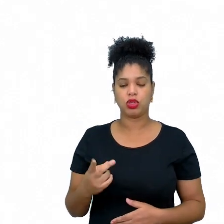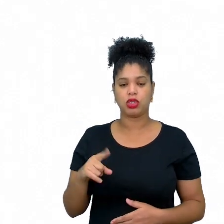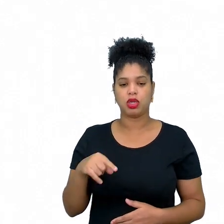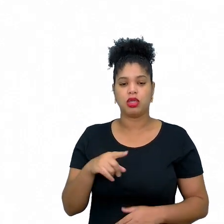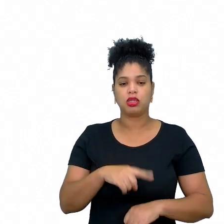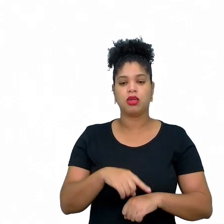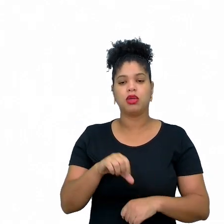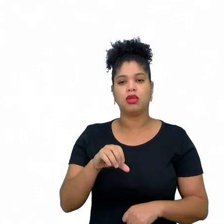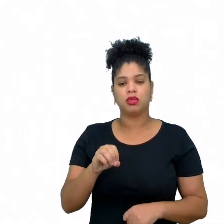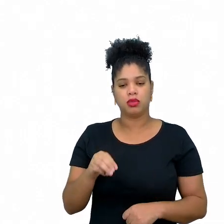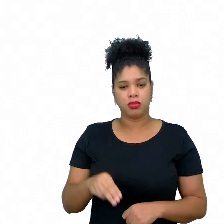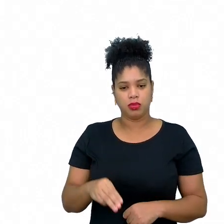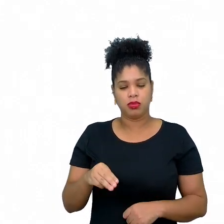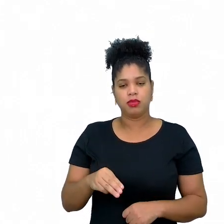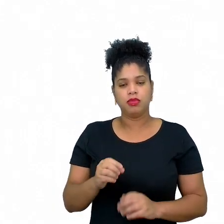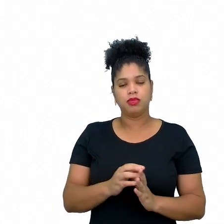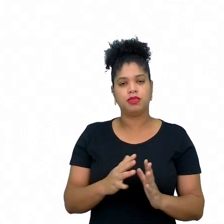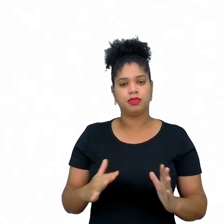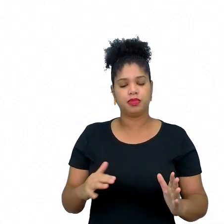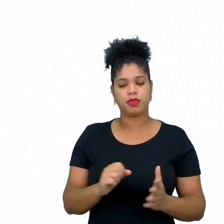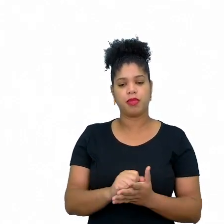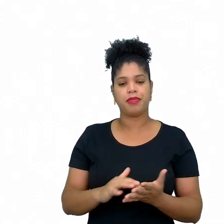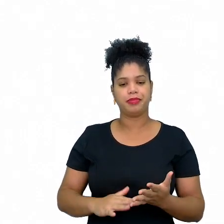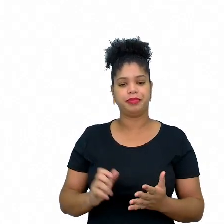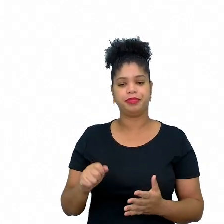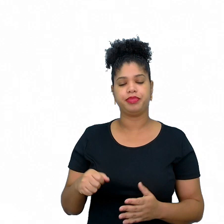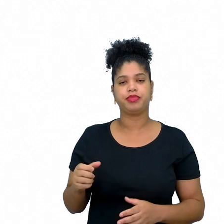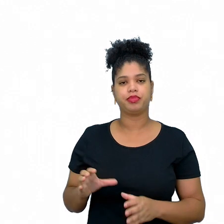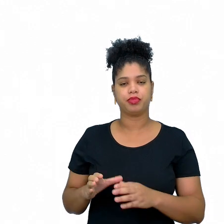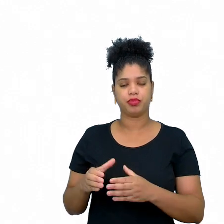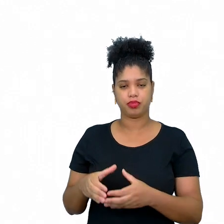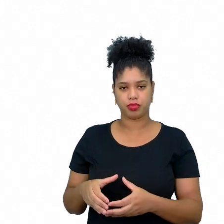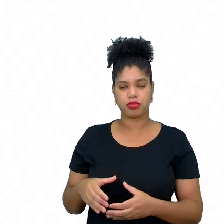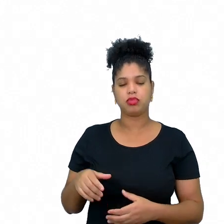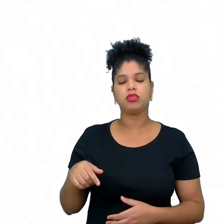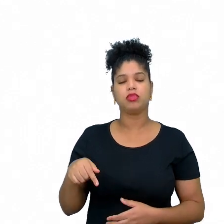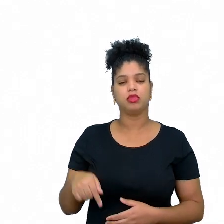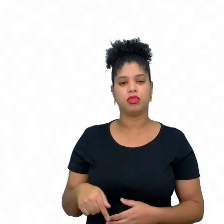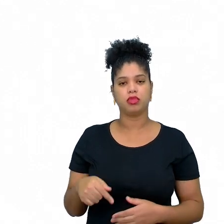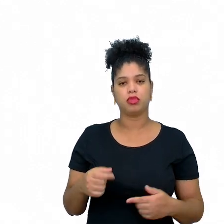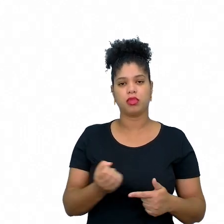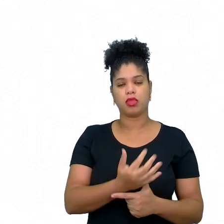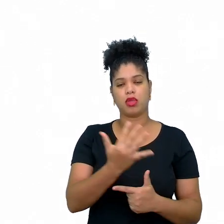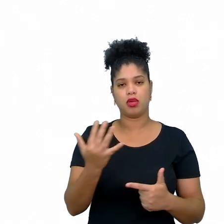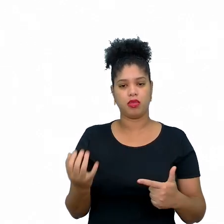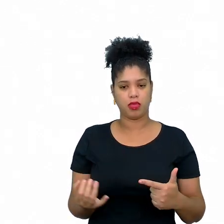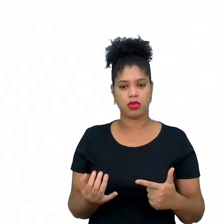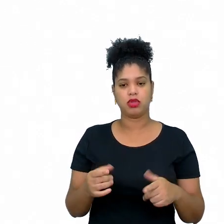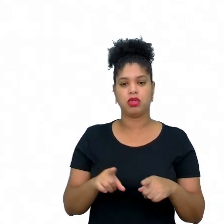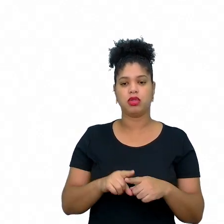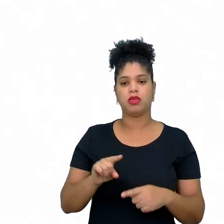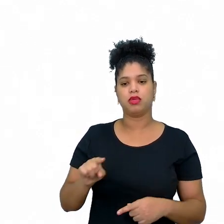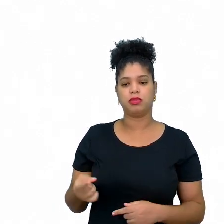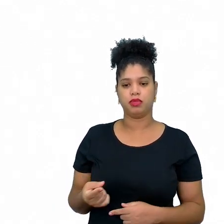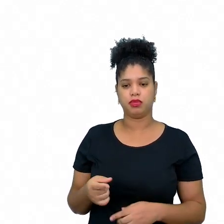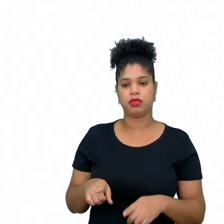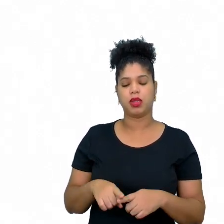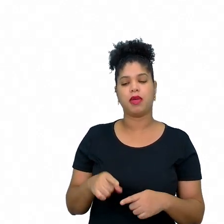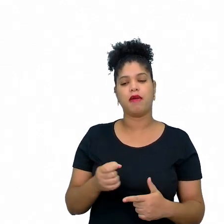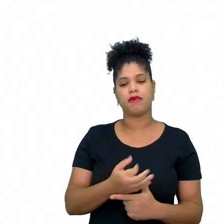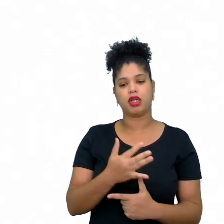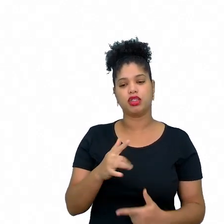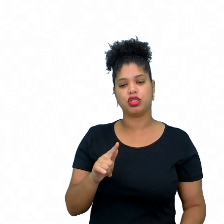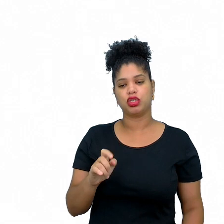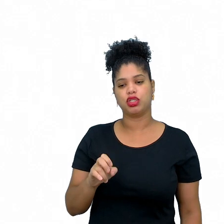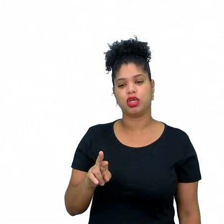sequência de atividade, vai ser abordado números racionais, fração decimais, e frações geratrizes.